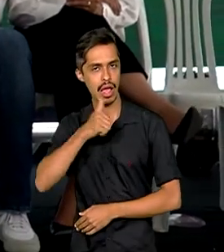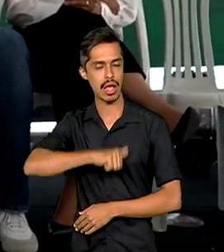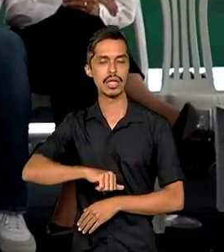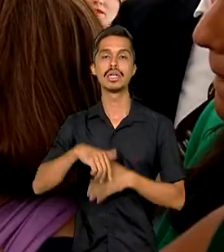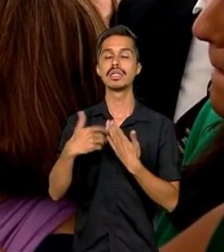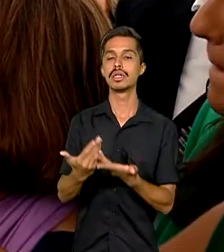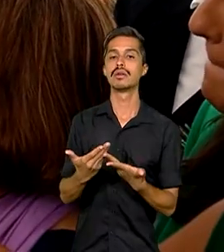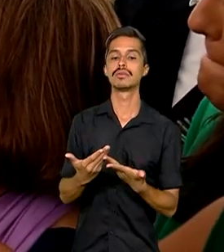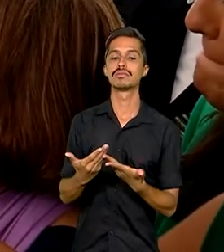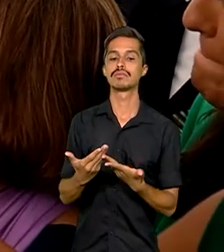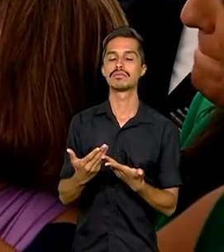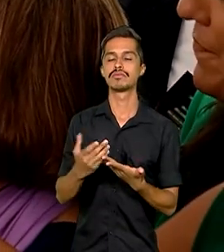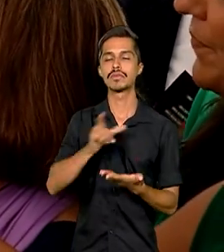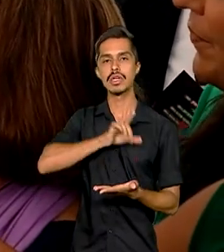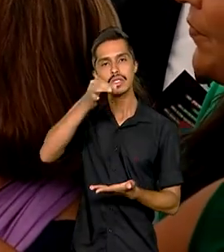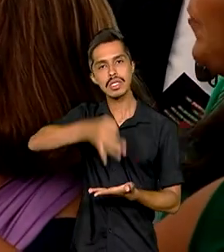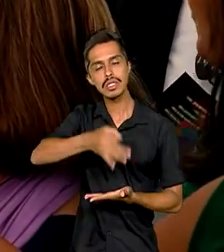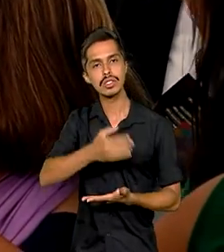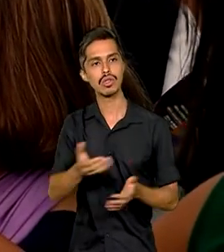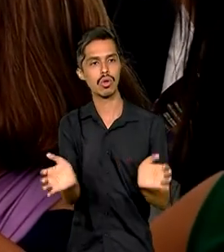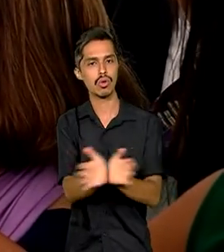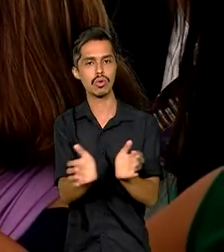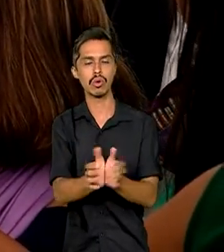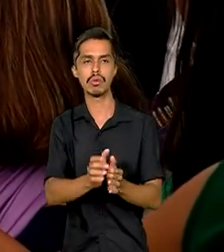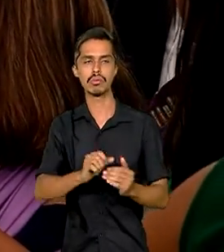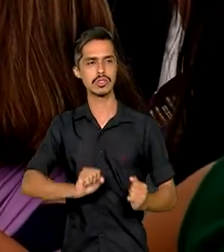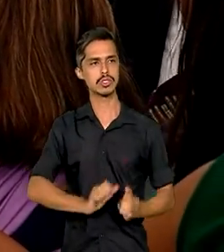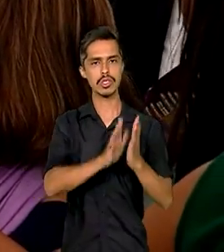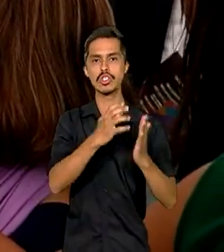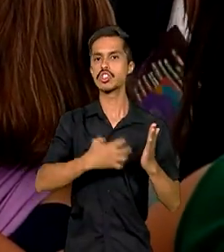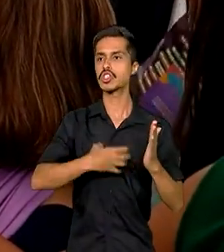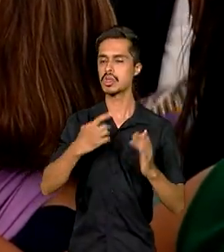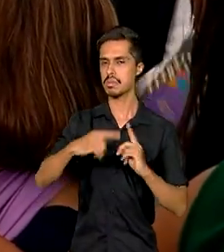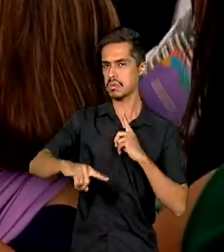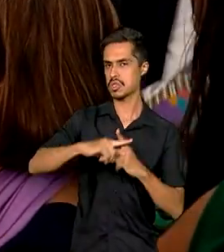a certeza que esse grupo e essa rede de enfrentamento vem dando resultado muito positivo aqui no nosso município.